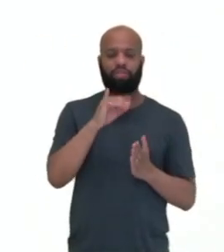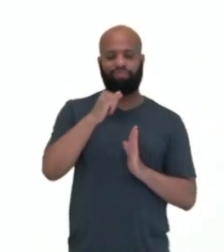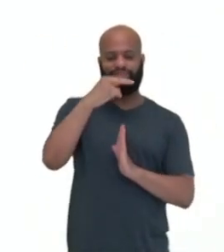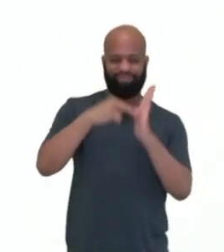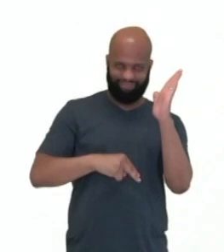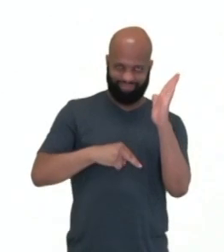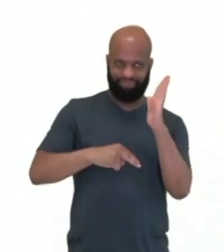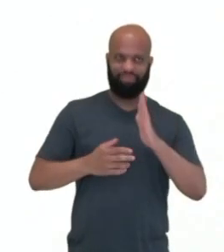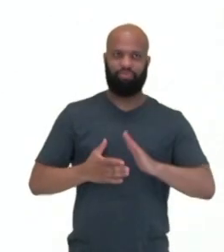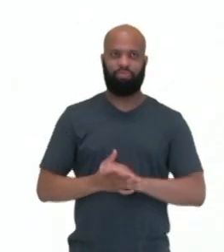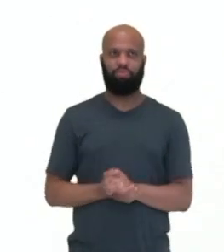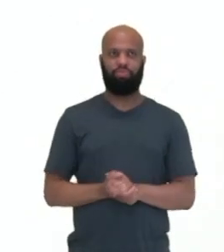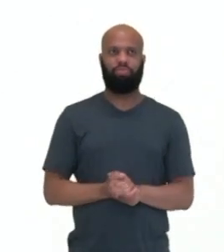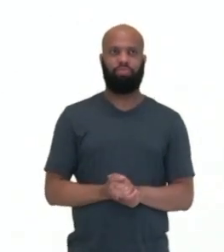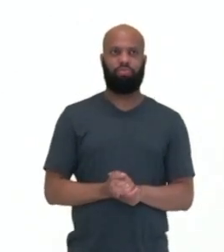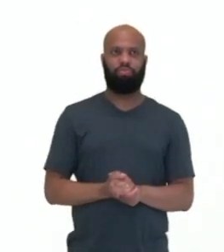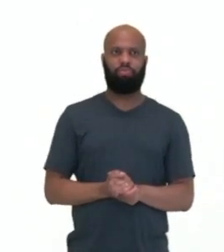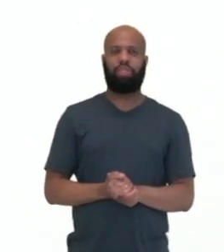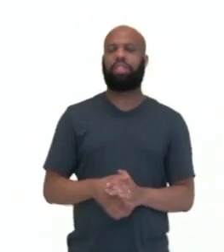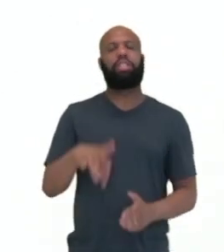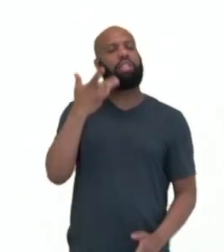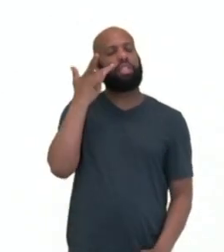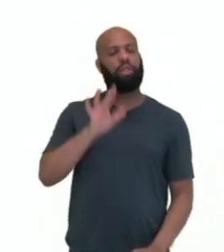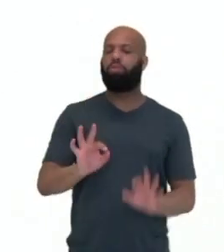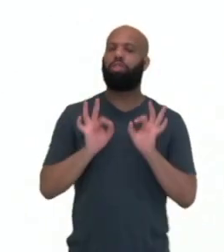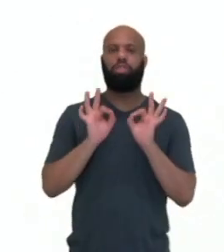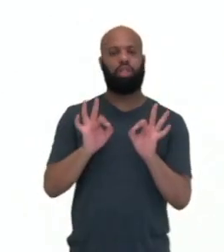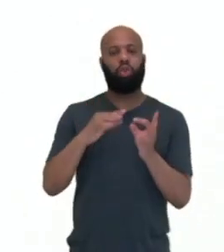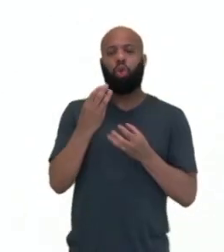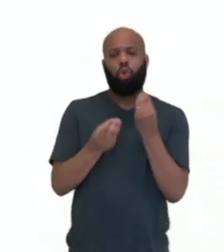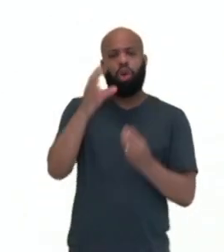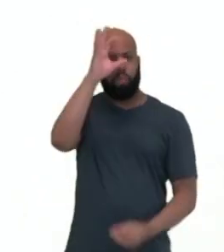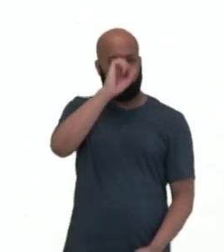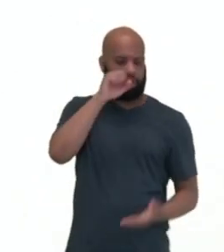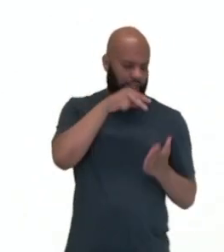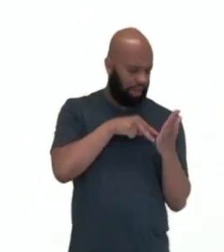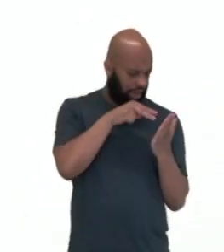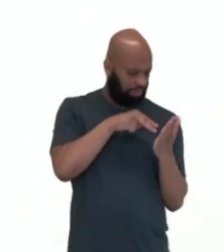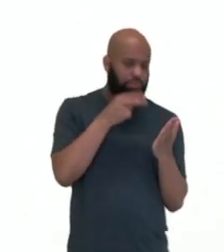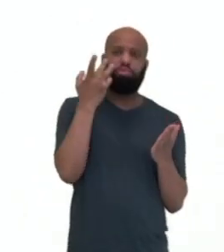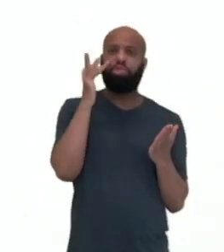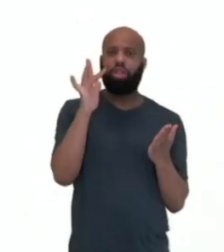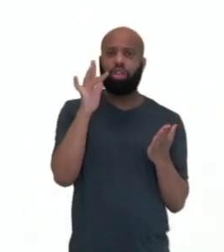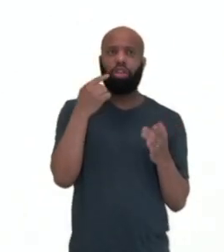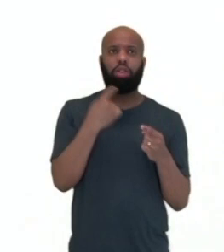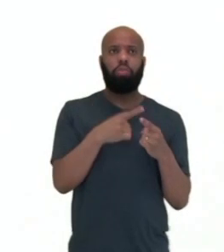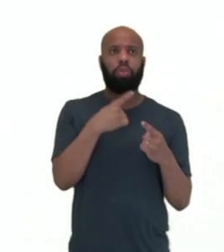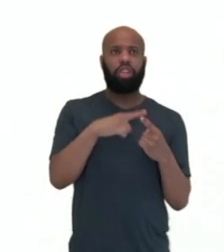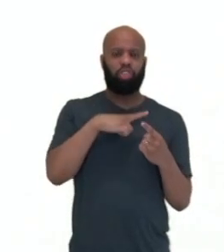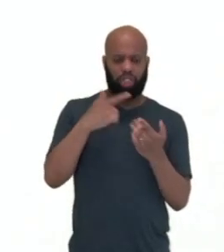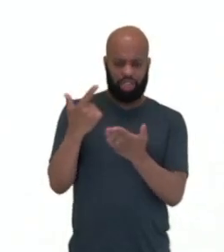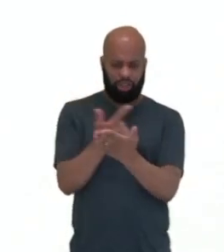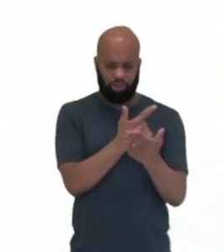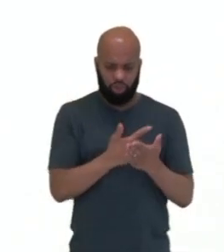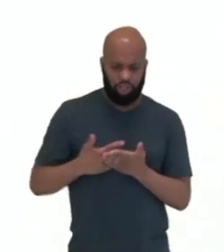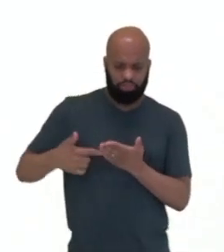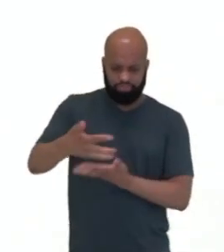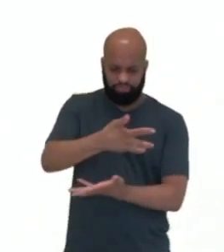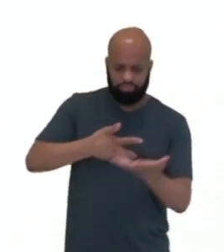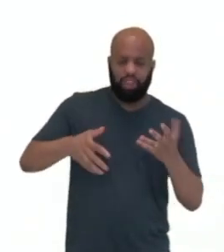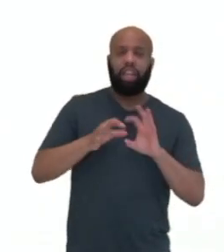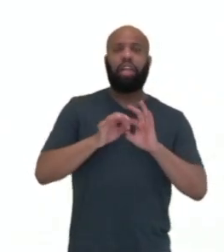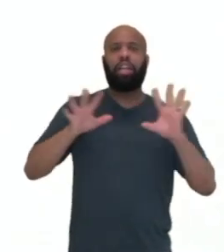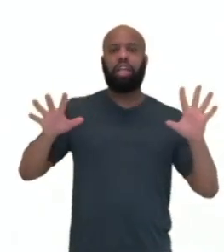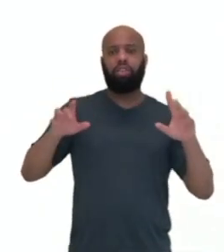aqui. Não sei bem dizer como aprendi a ler. A circulação entre livros era livre, tinha